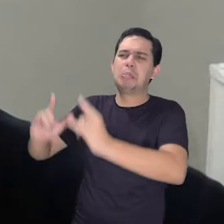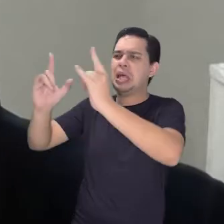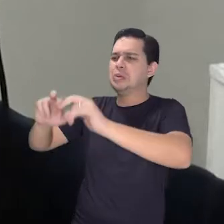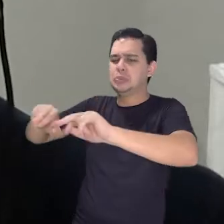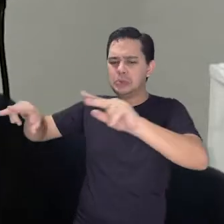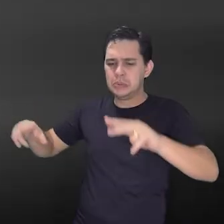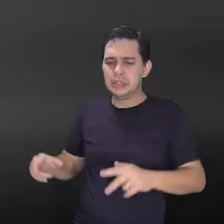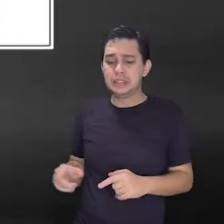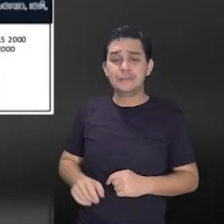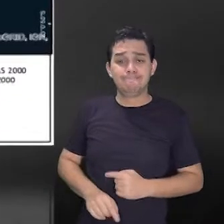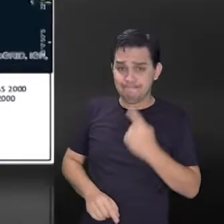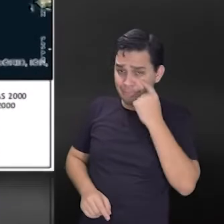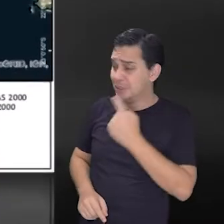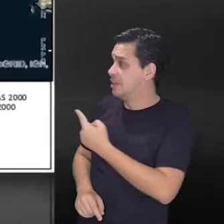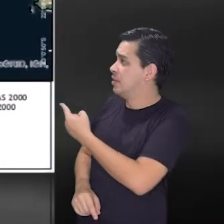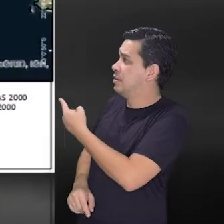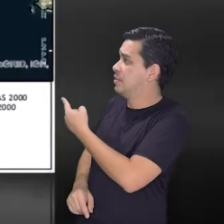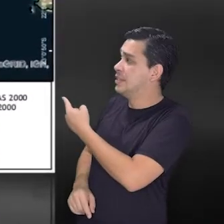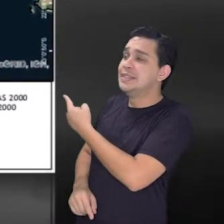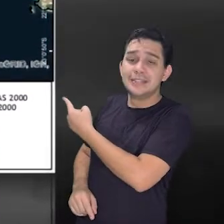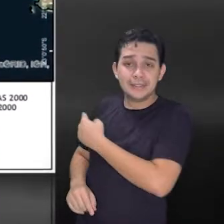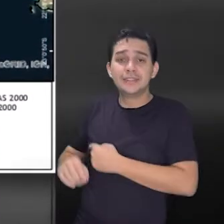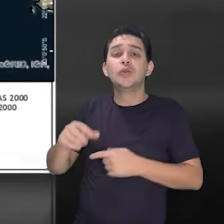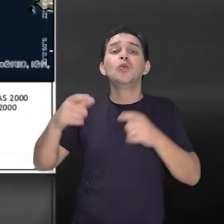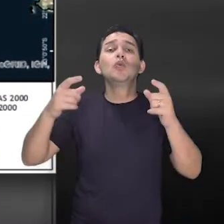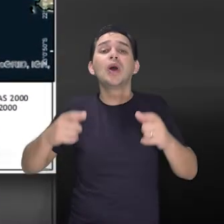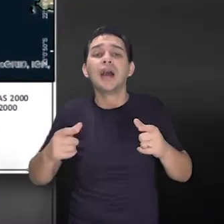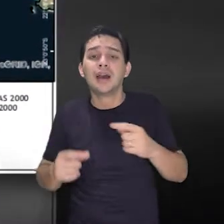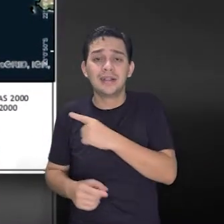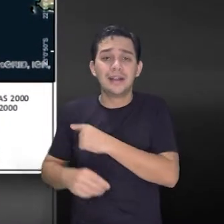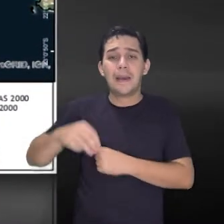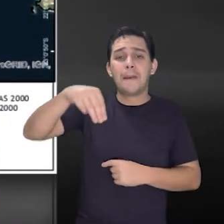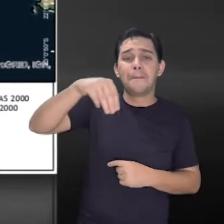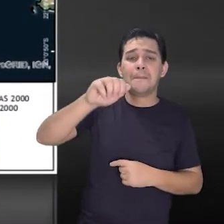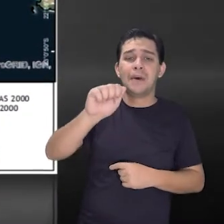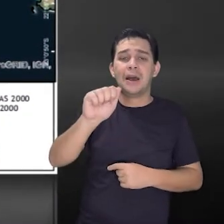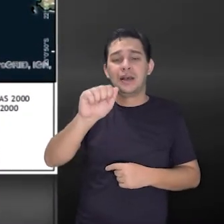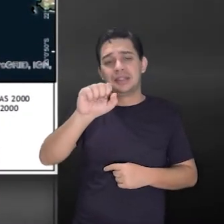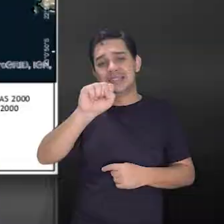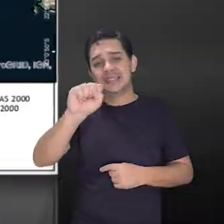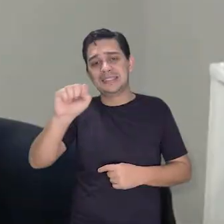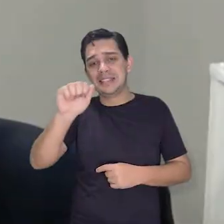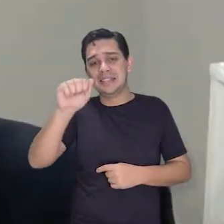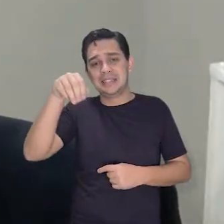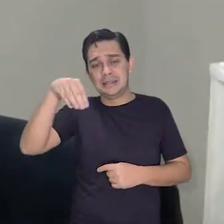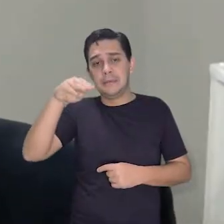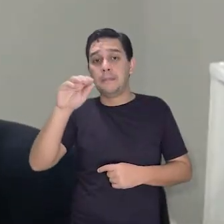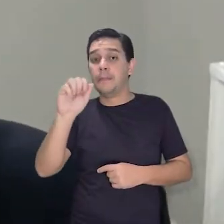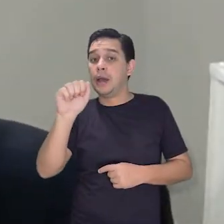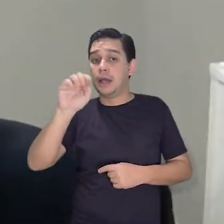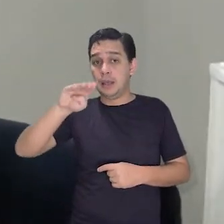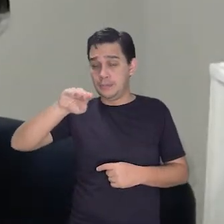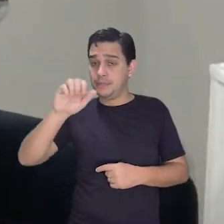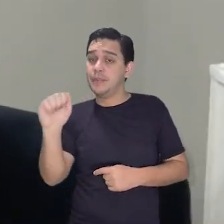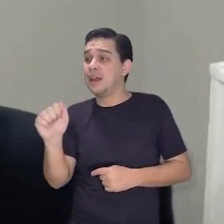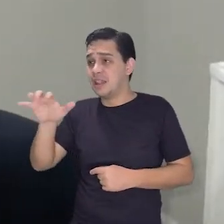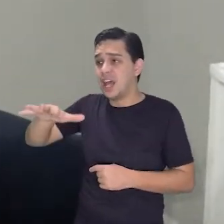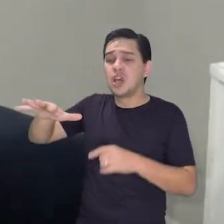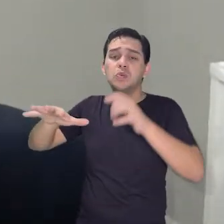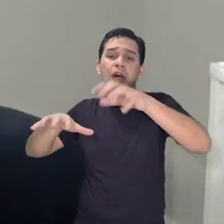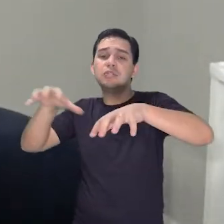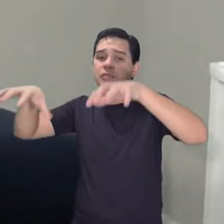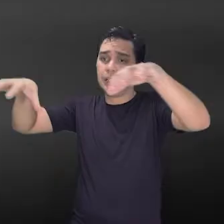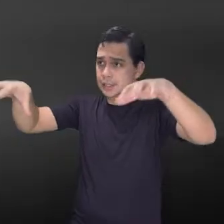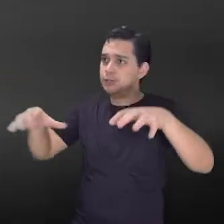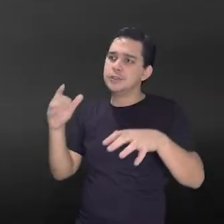irregulares no interior, tanto da APA de Maçambaba quanto do Parque Estadual da Costa do Sol. Essa decisão ela foi tomada no bojo de um